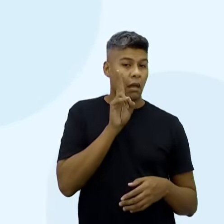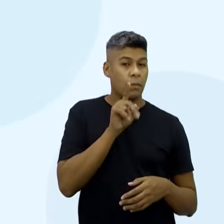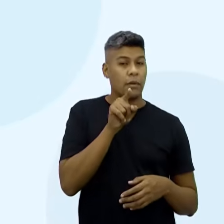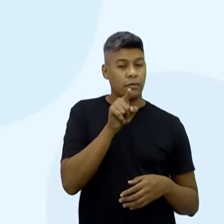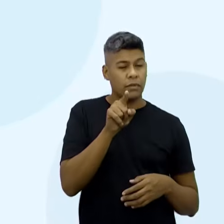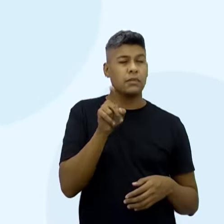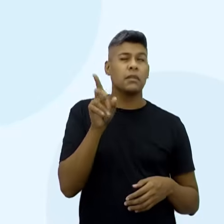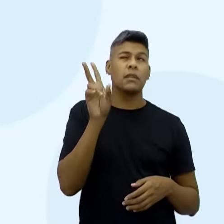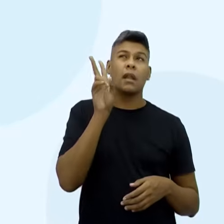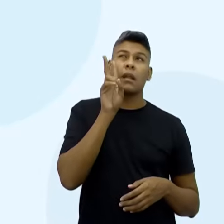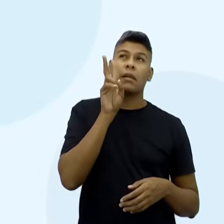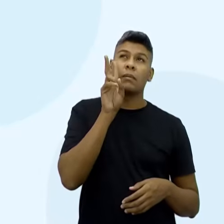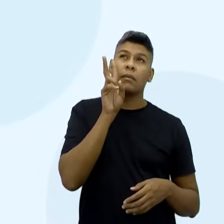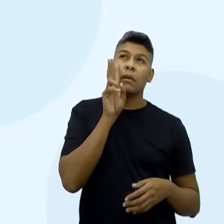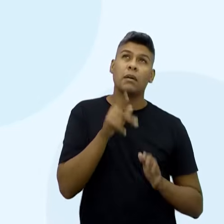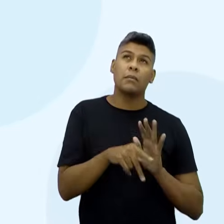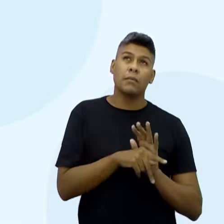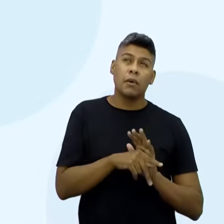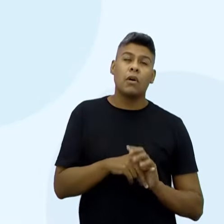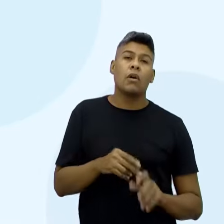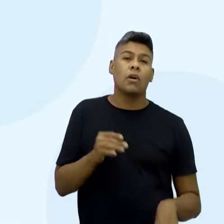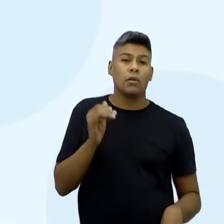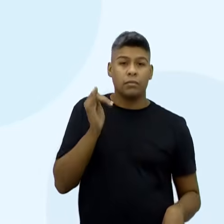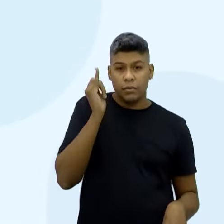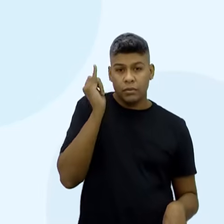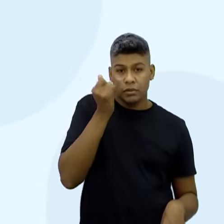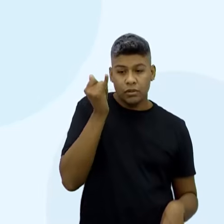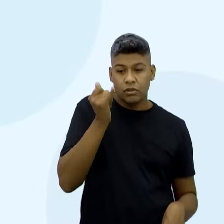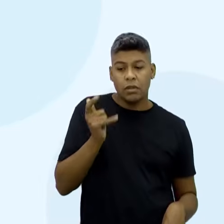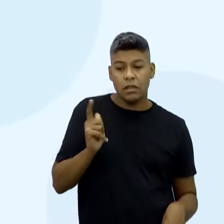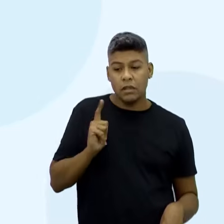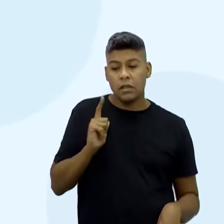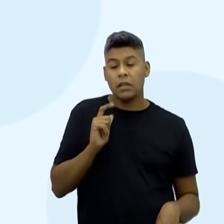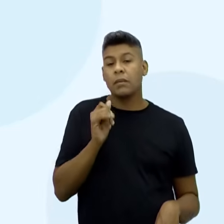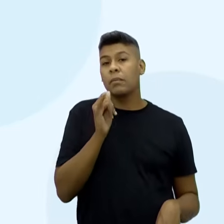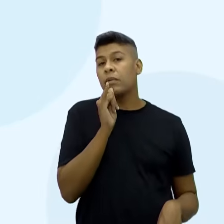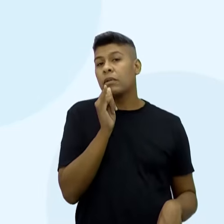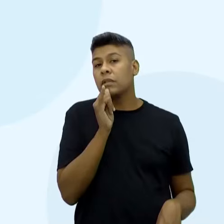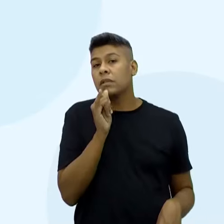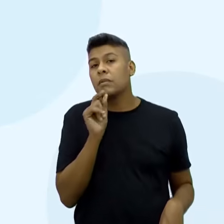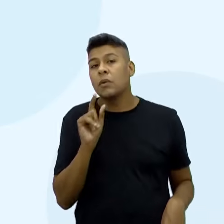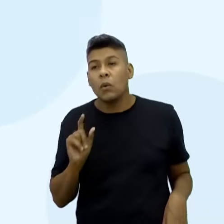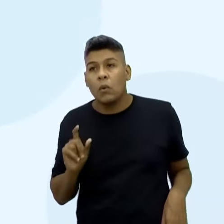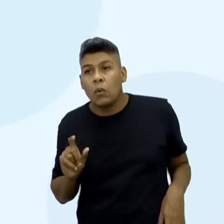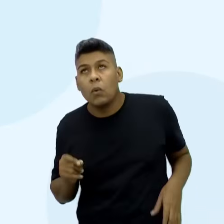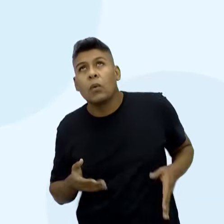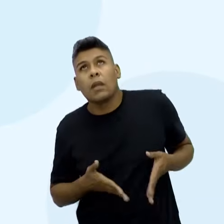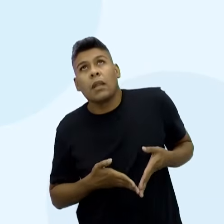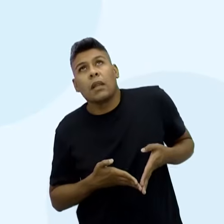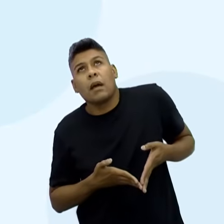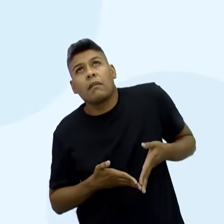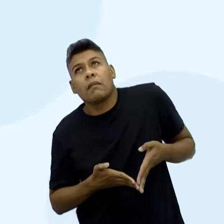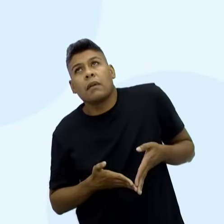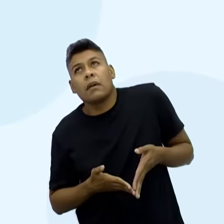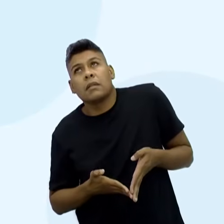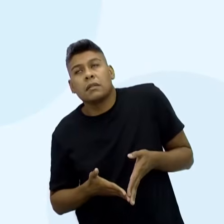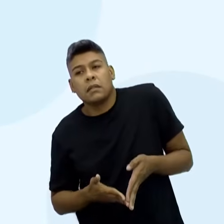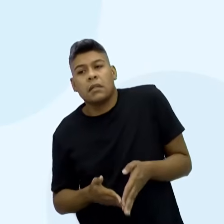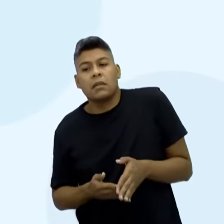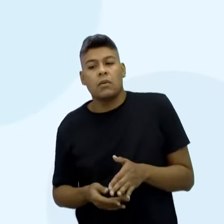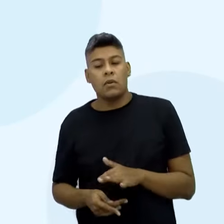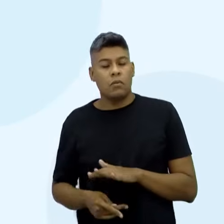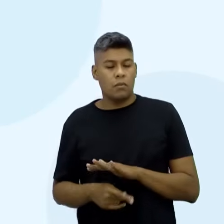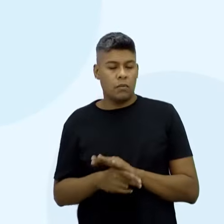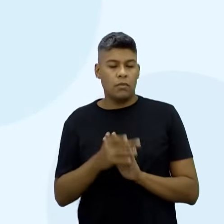vocês resgatarem aí na nossa história, a gente teve, por exemplo, né, a gente teve ali as grandes navegações